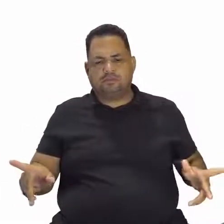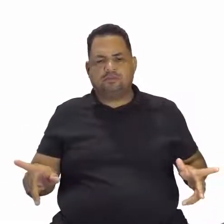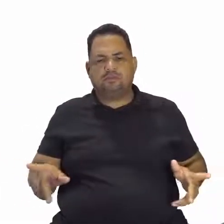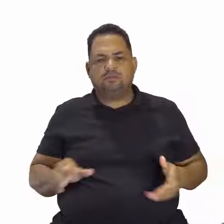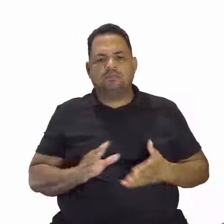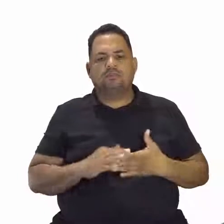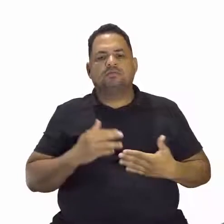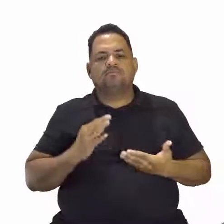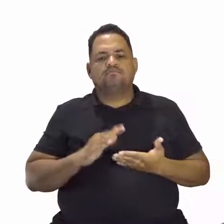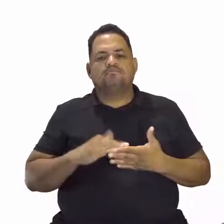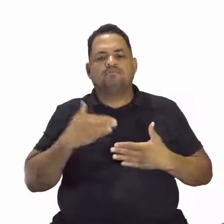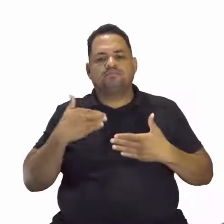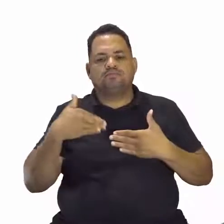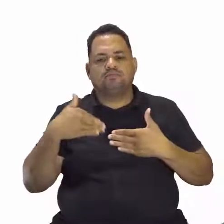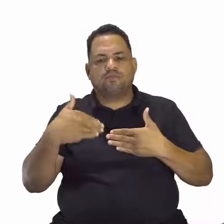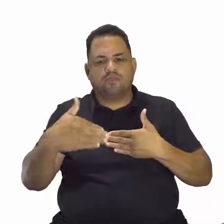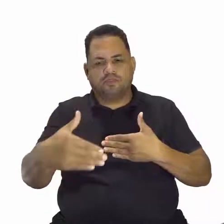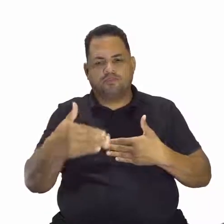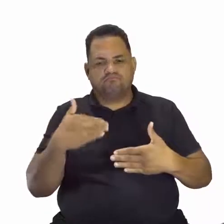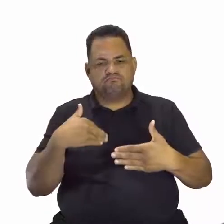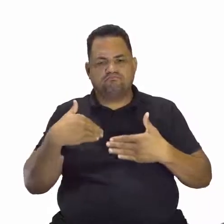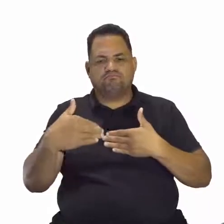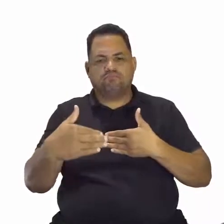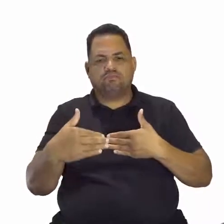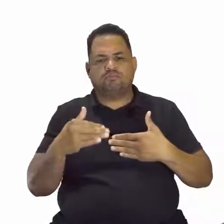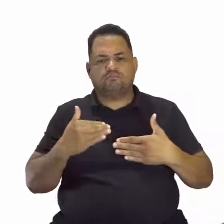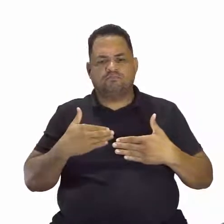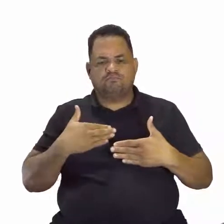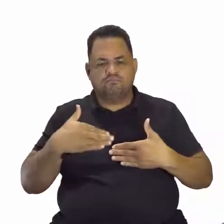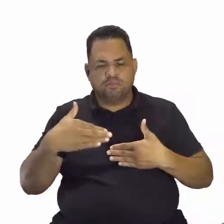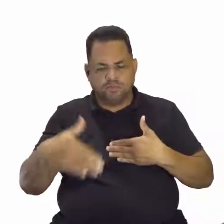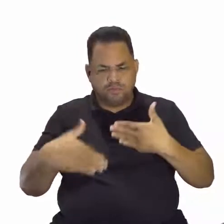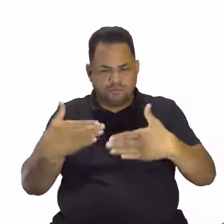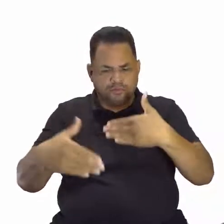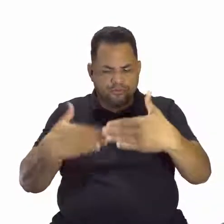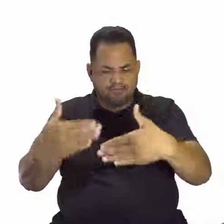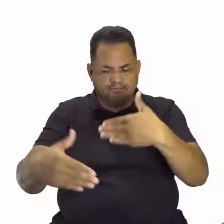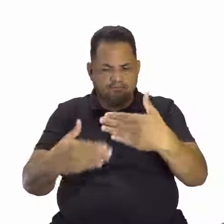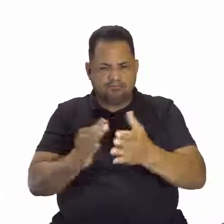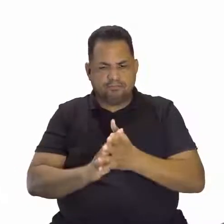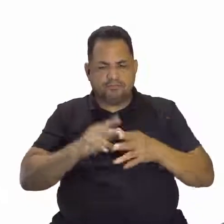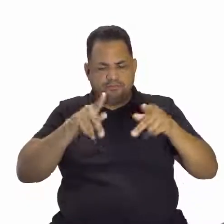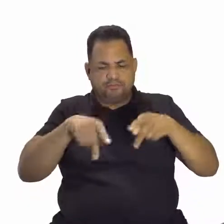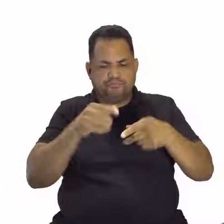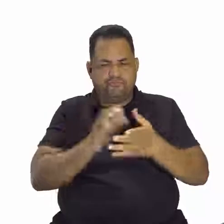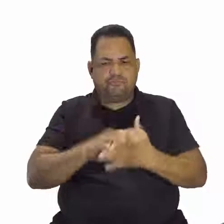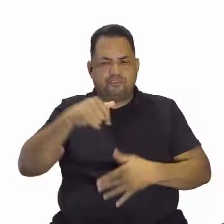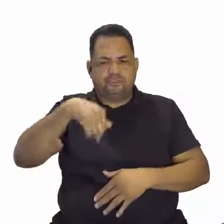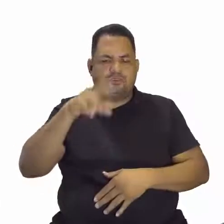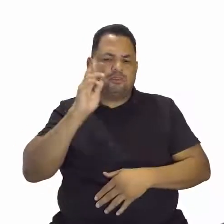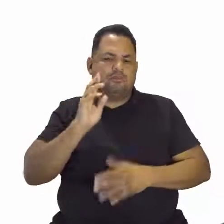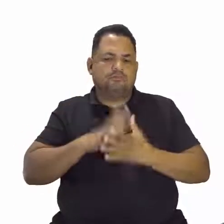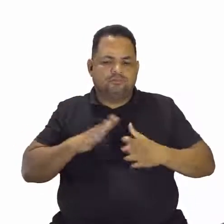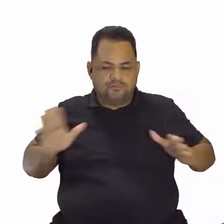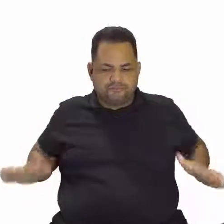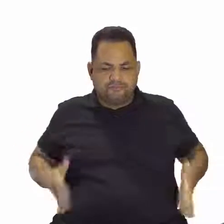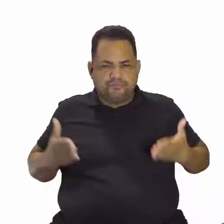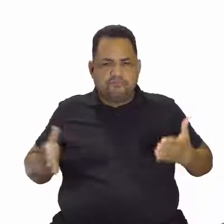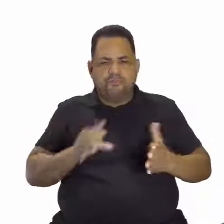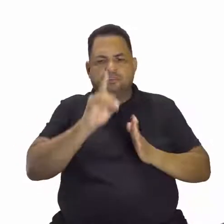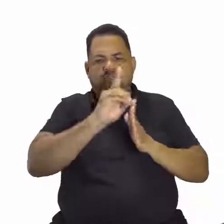processo de povoamento de Rondônia, que foi estimulado ali na década de